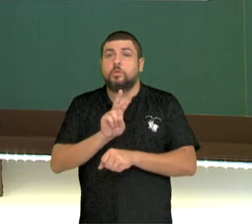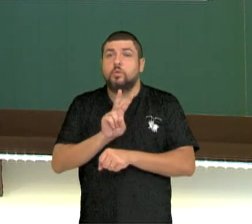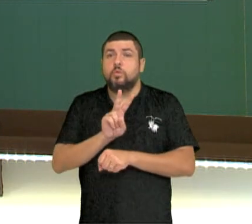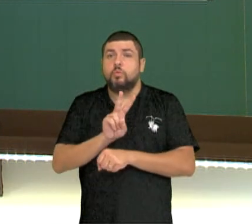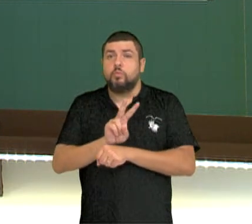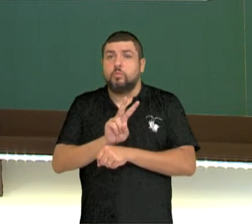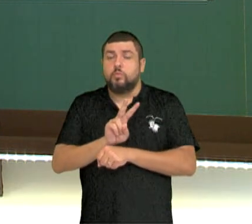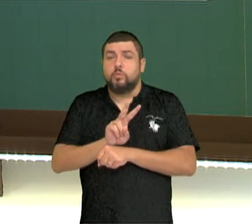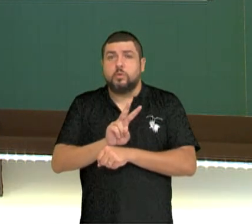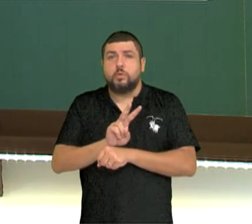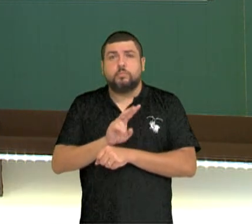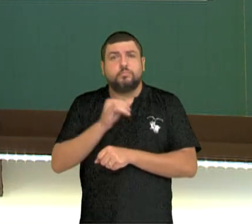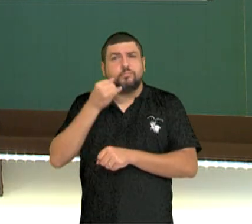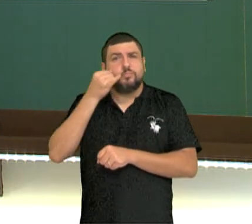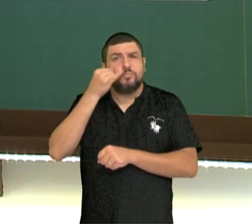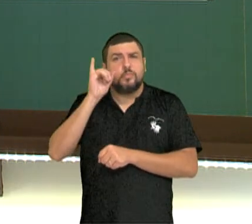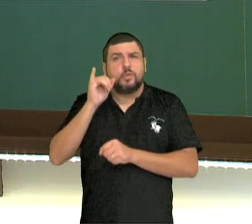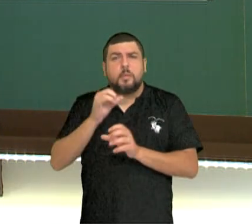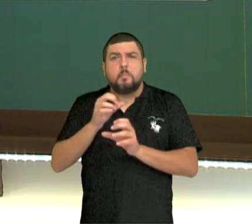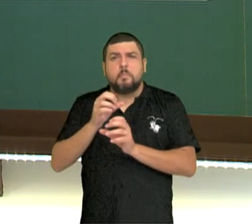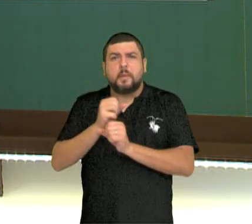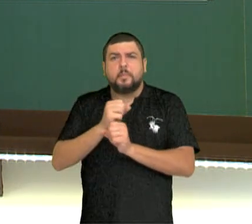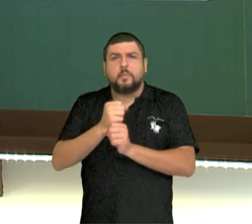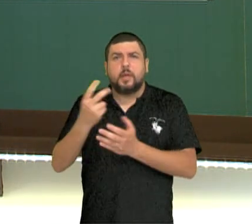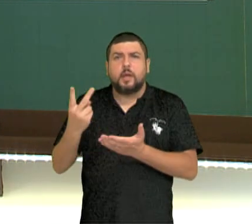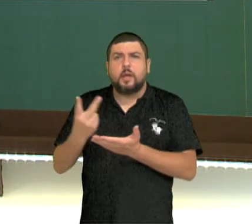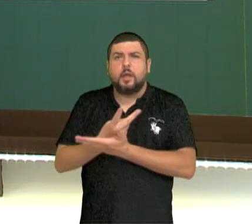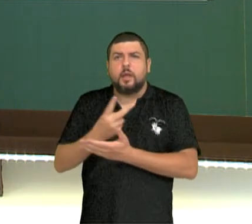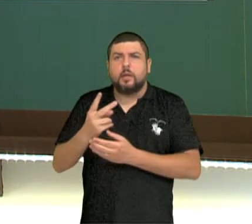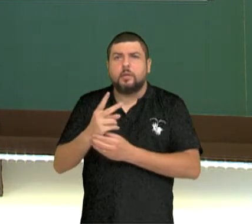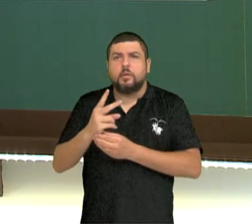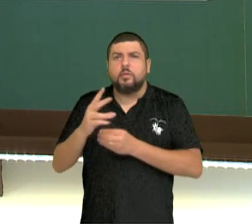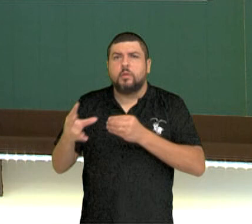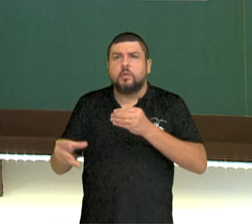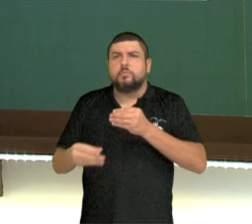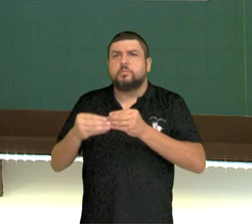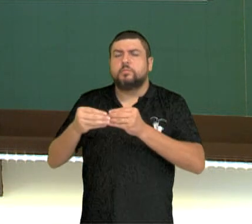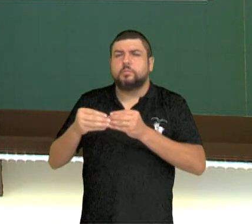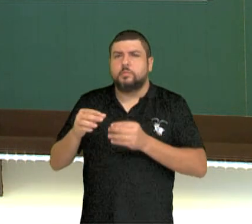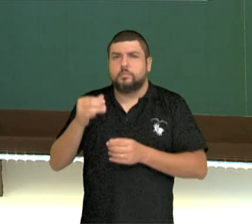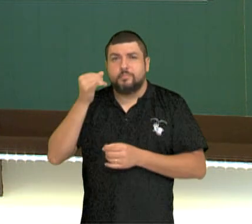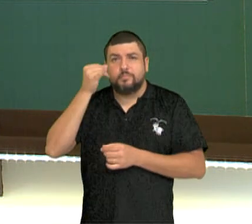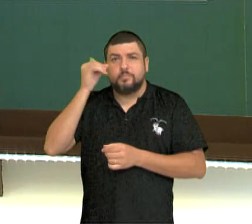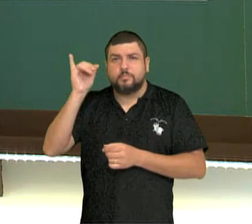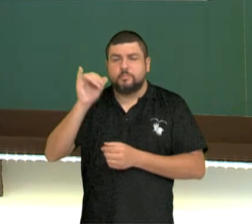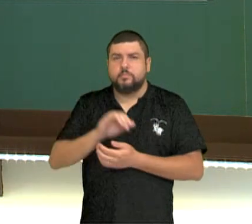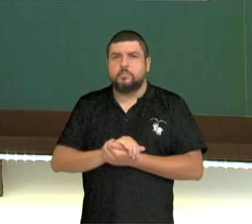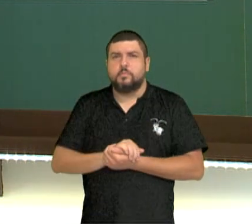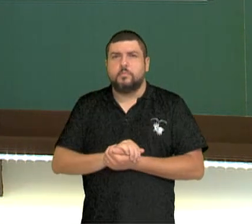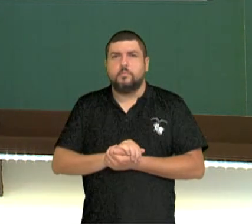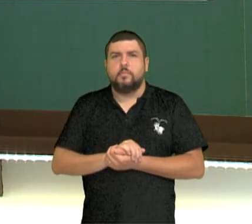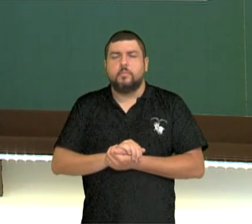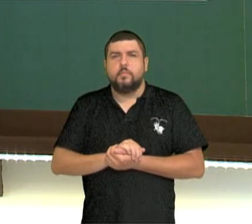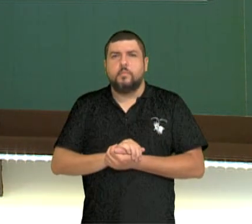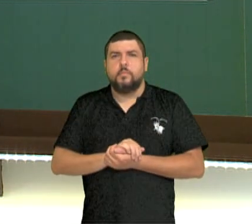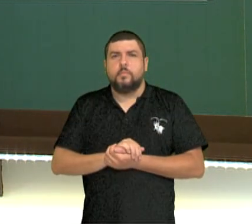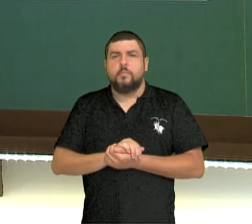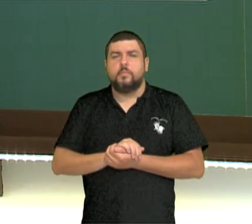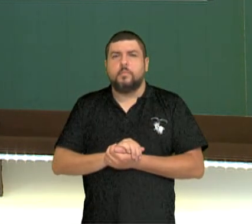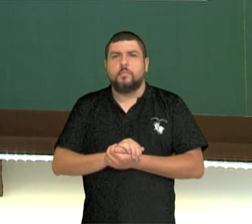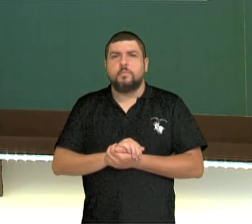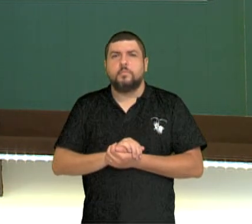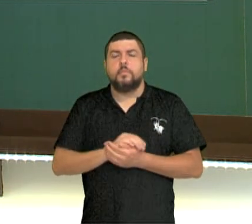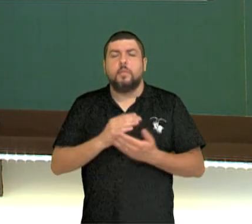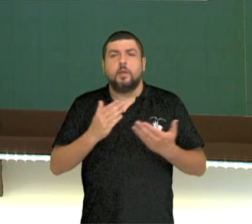as moléculas. Então vamos observar aqui. Nós temos aqui essa molécula, o peróxido de